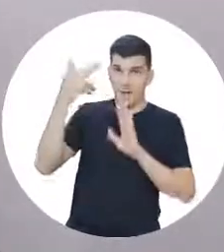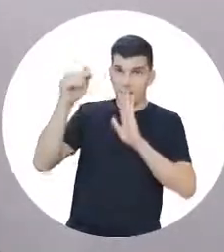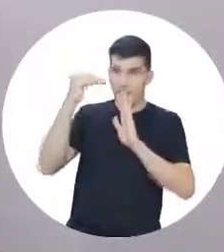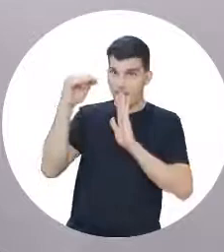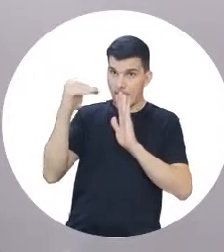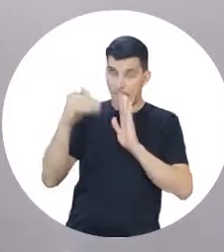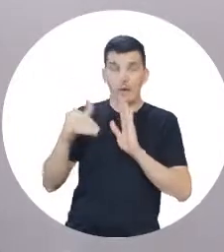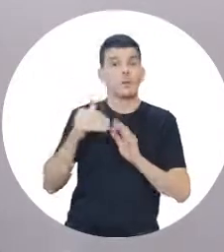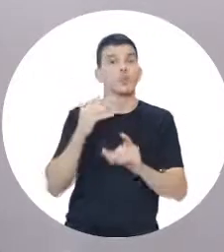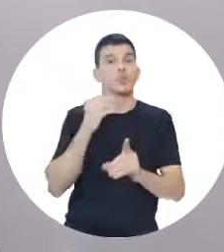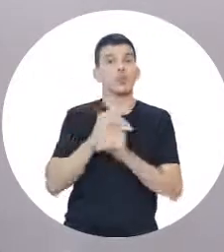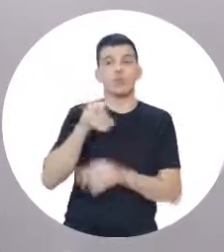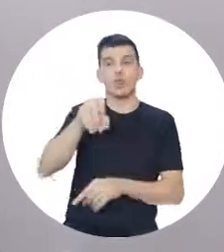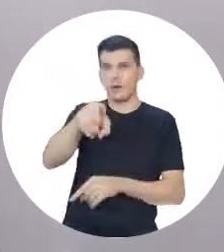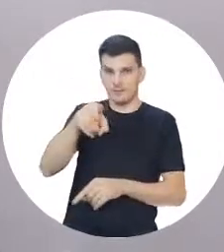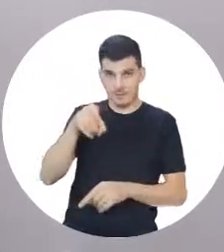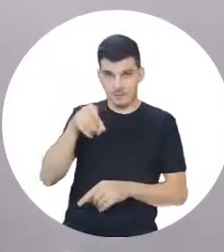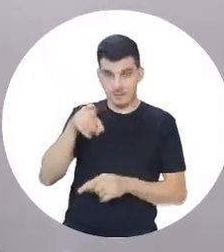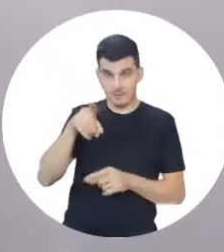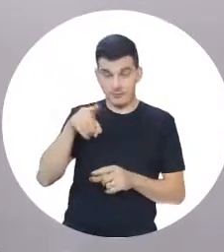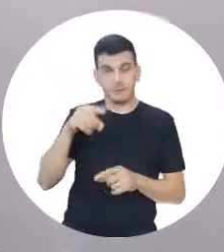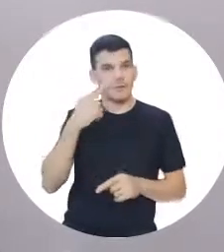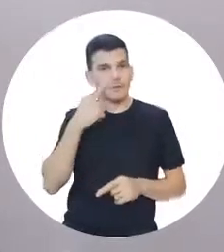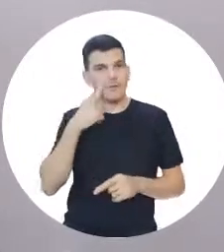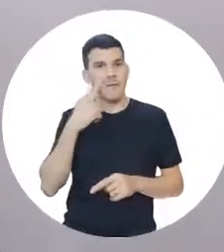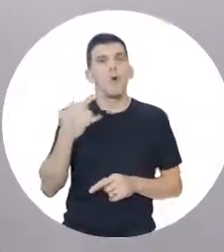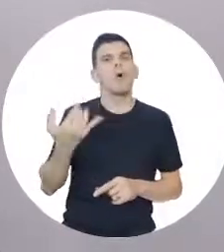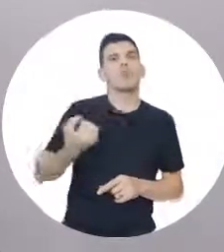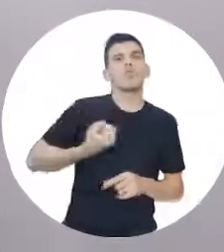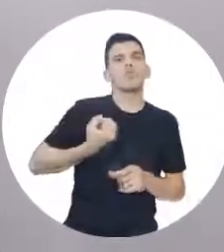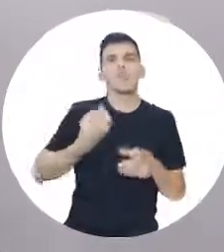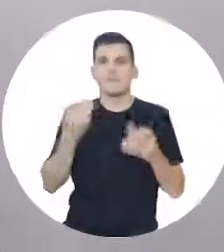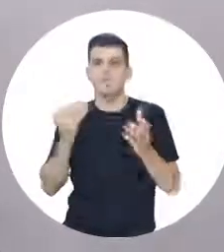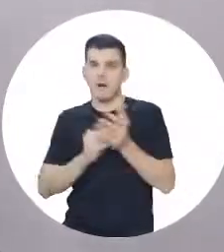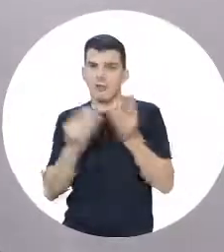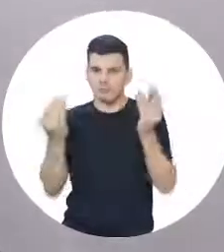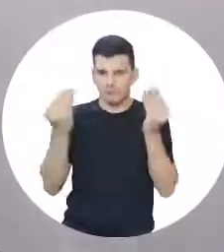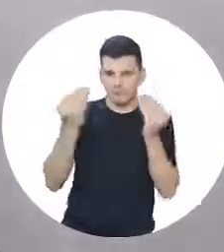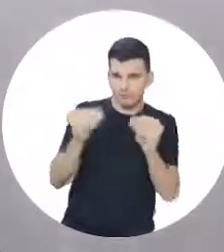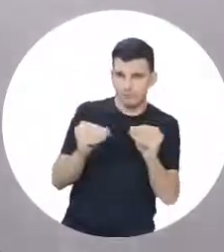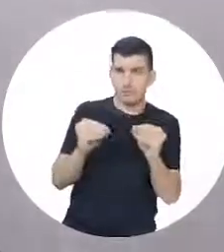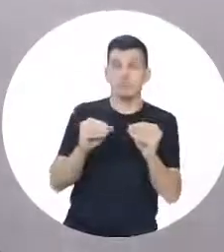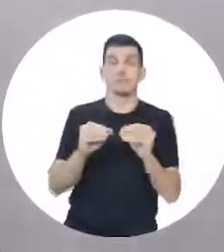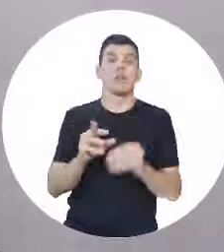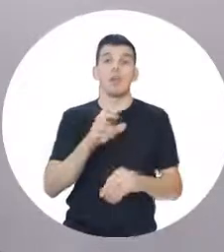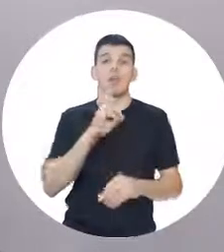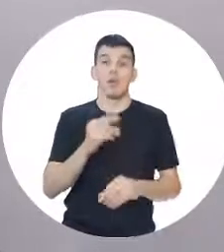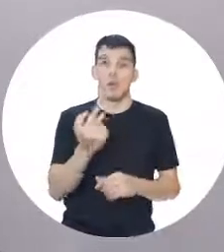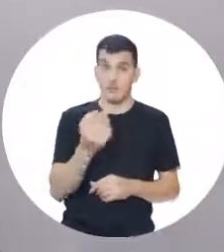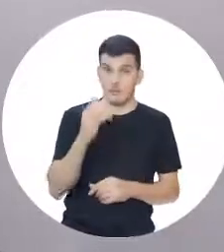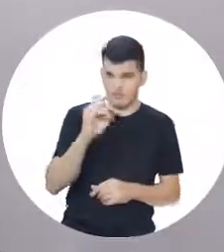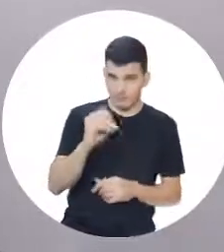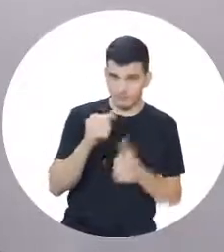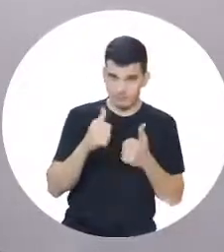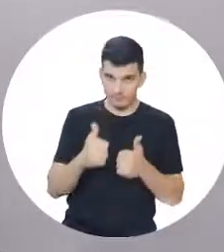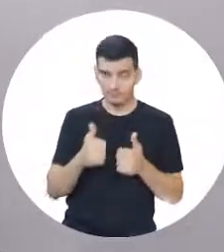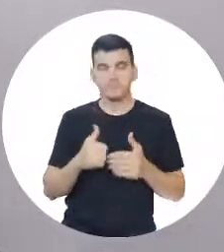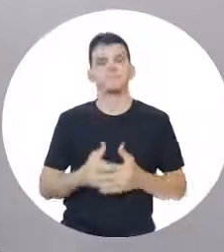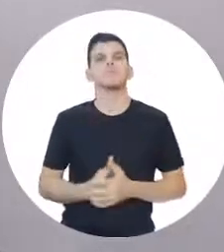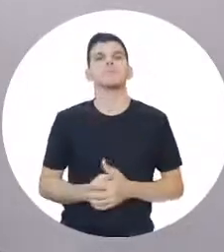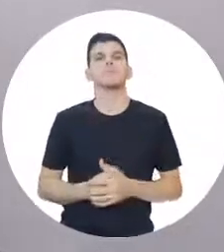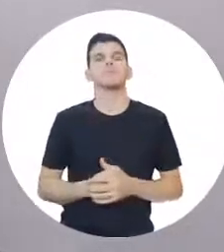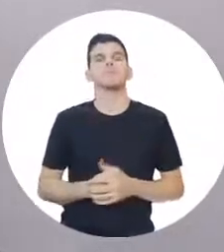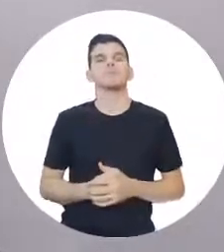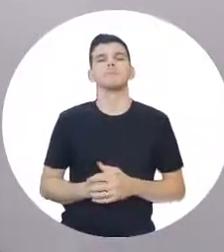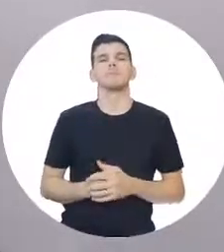composição, calcula o NOX do elemento central, associa-se com a tabela de NOX, depois junta os